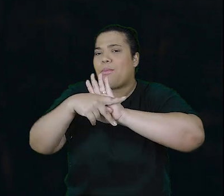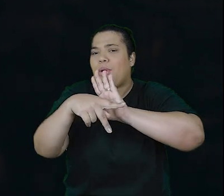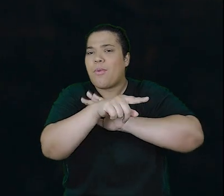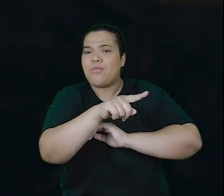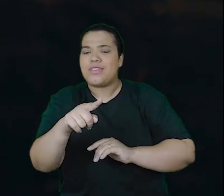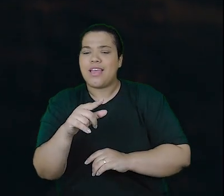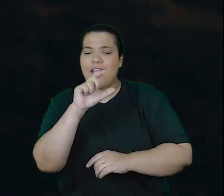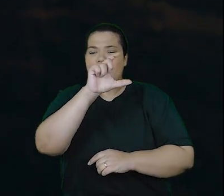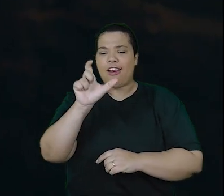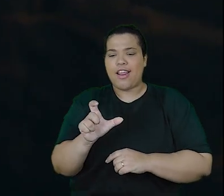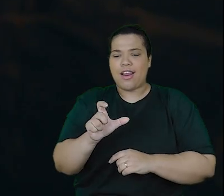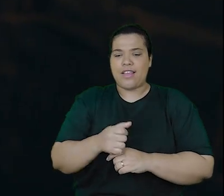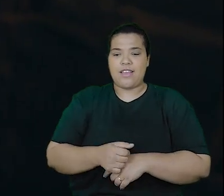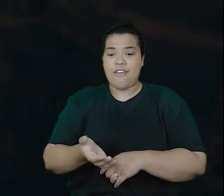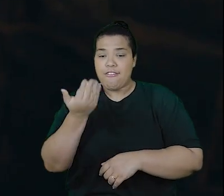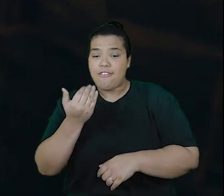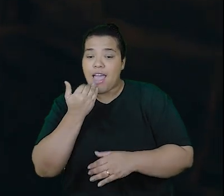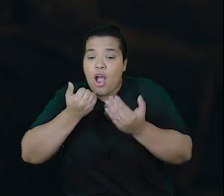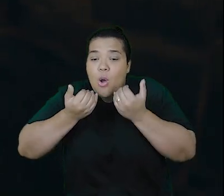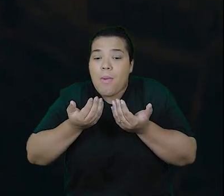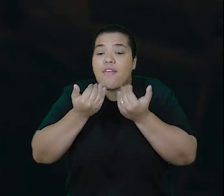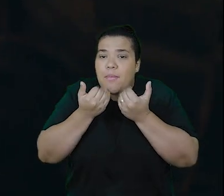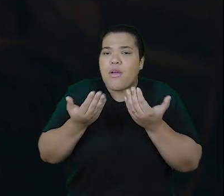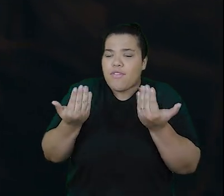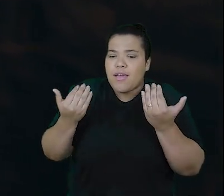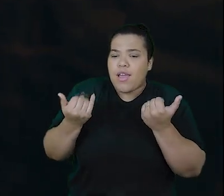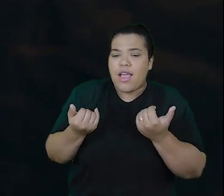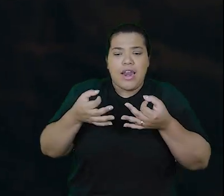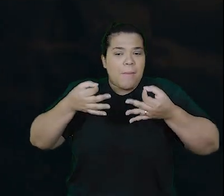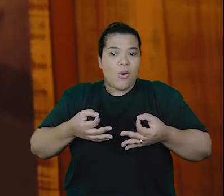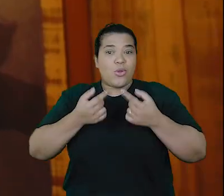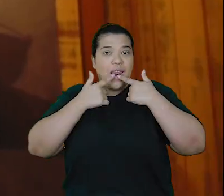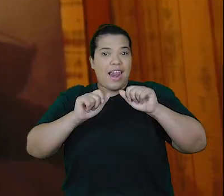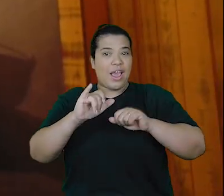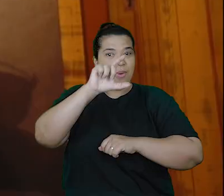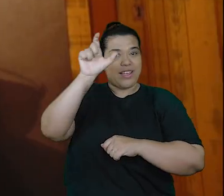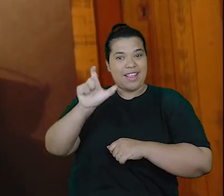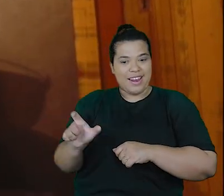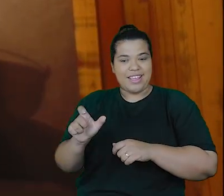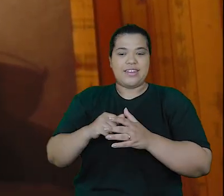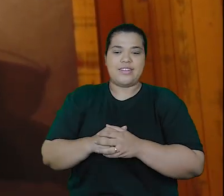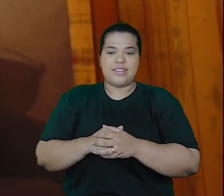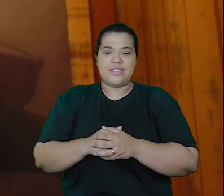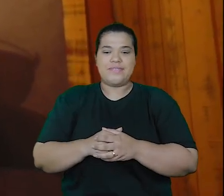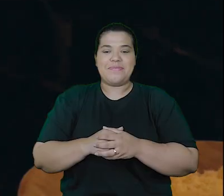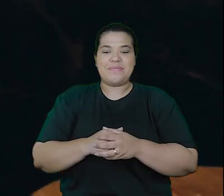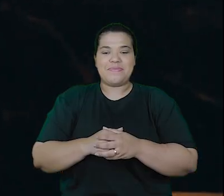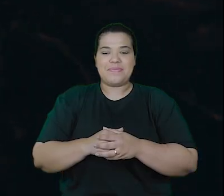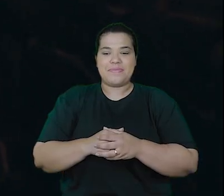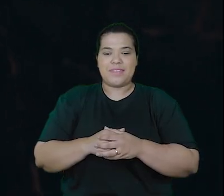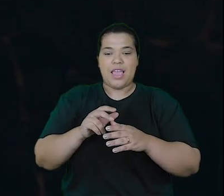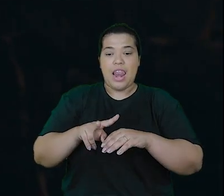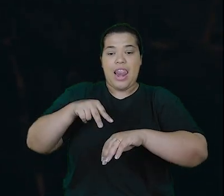vocês, em italiano? Chamava de amanhã. De amanhã tem pronto quando a mim. Nada de bergamasco, niquei amanhã. Ele